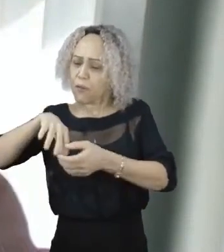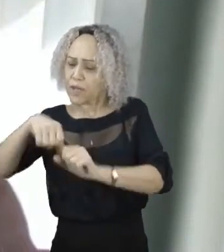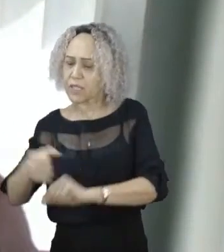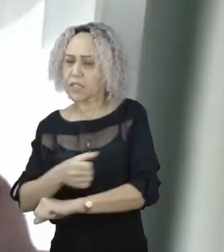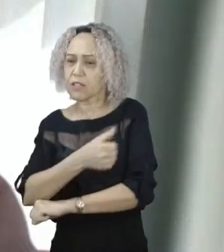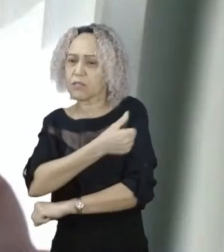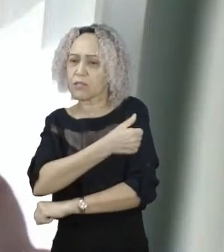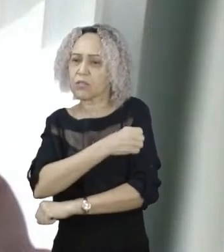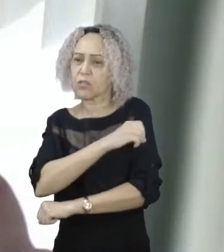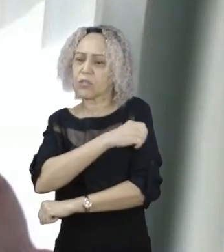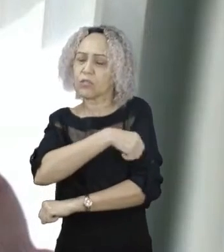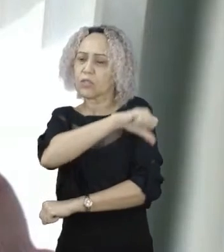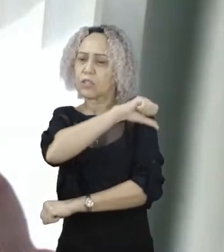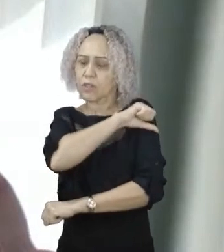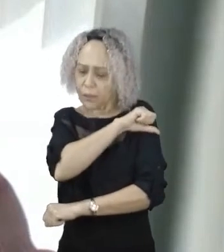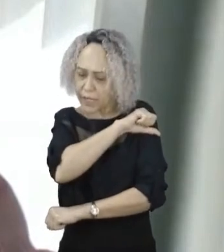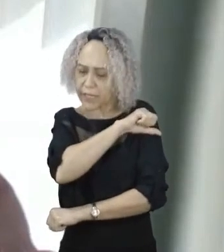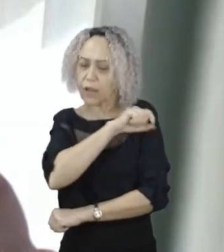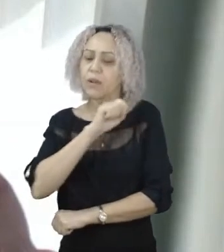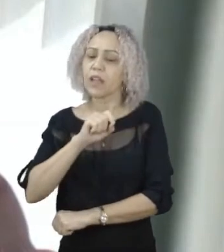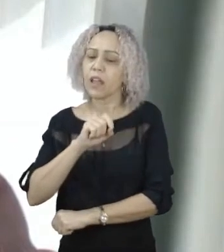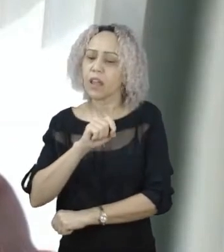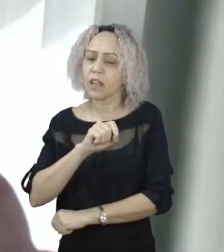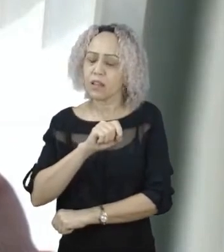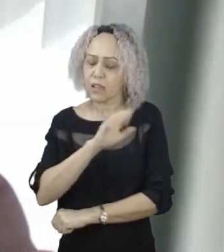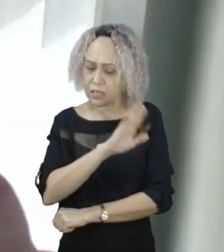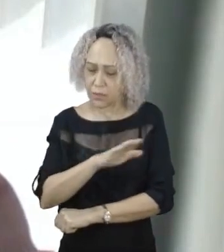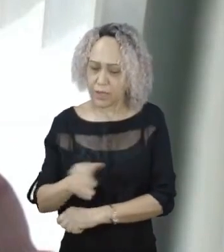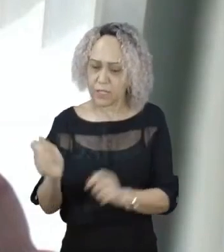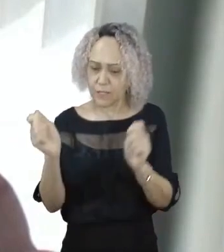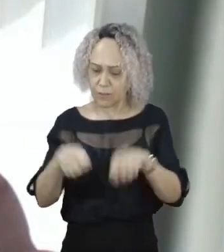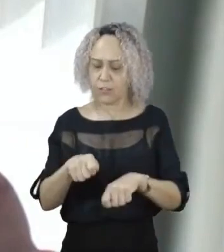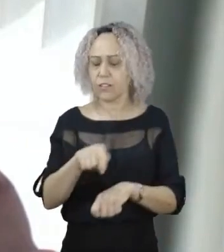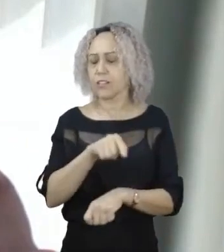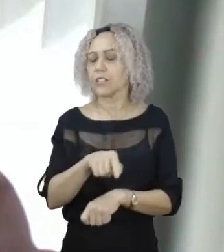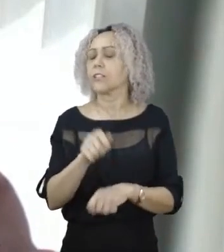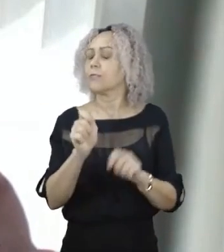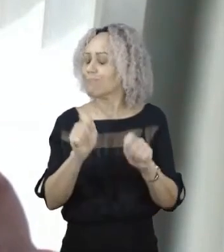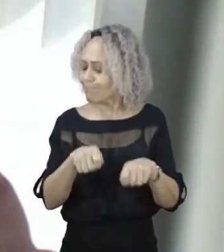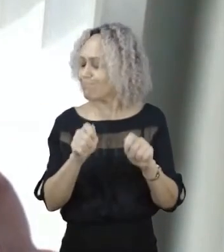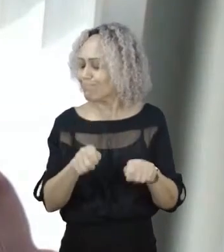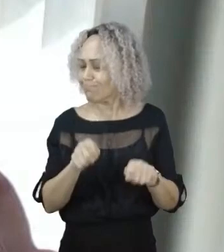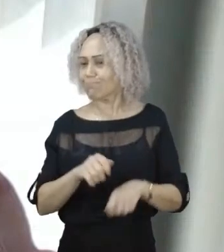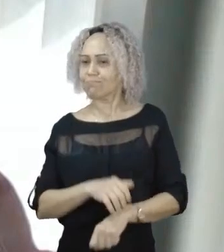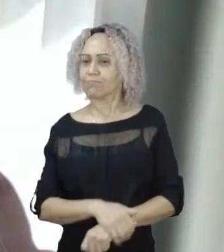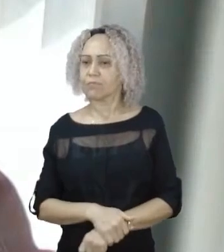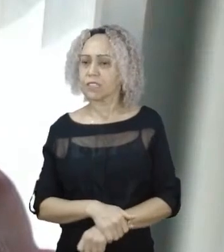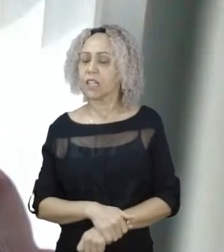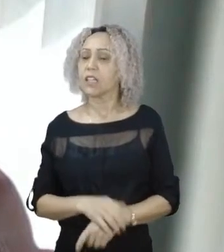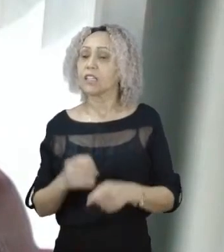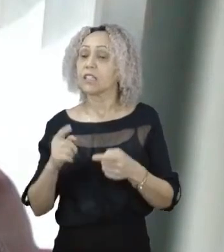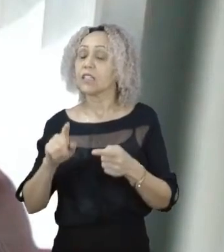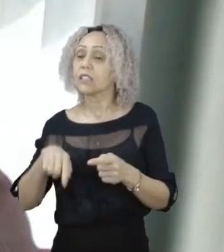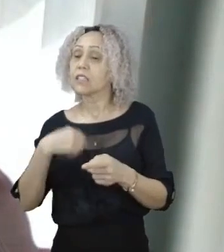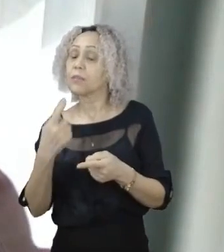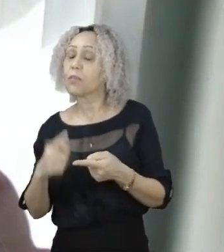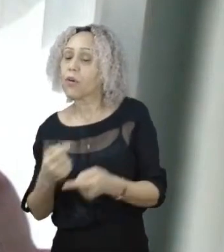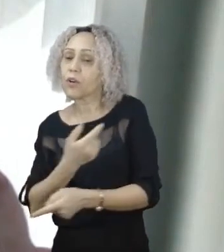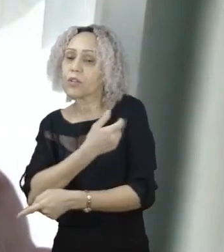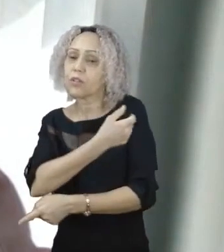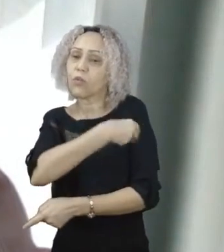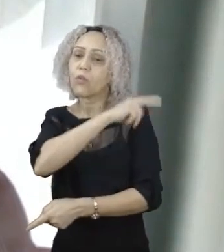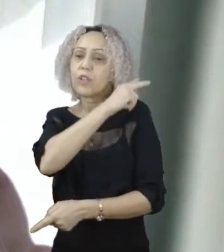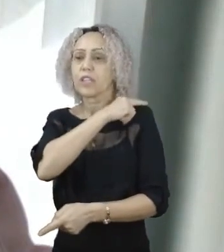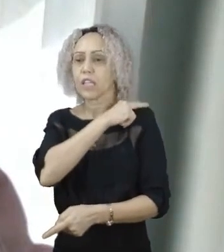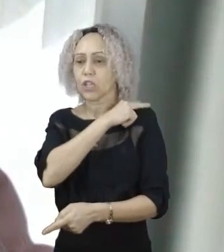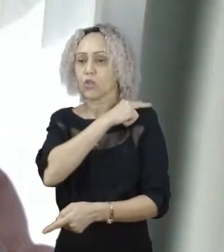capacidades que as nossas crianças têm, o que elas precisam de estímulo e de condições, e o ingresso no ensino médio, para que a gente